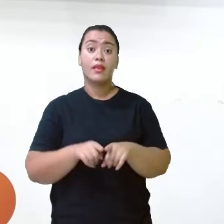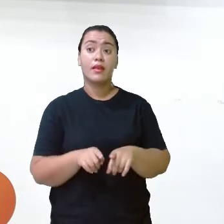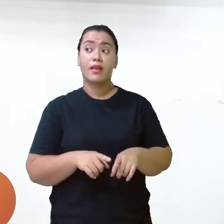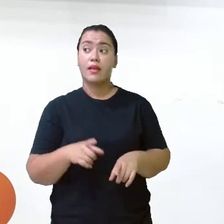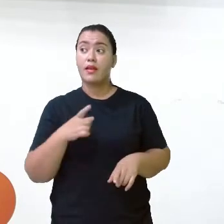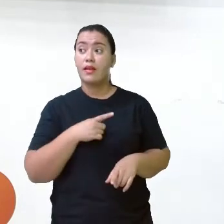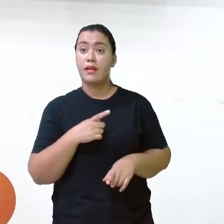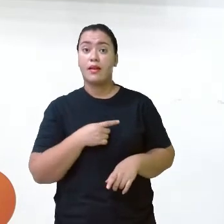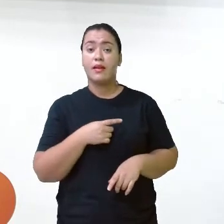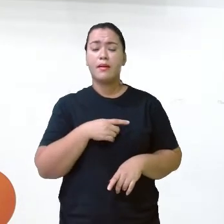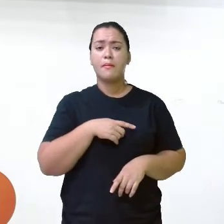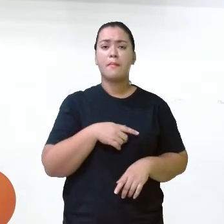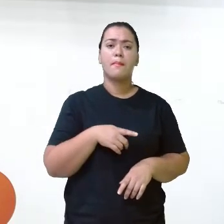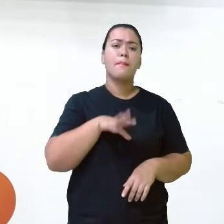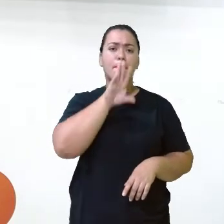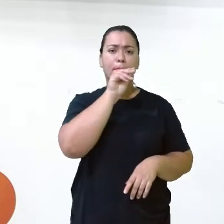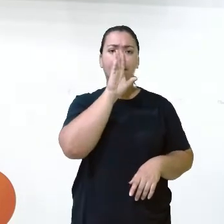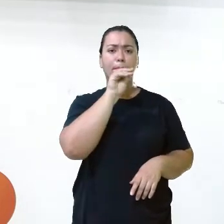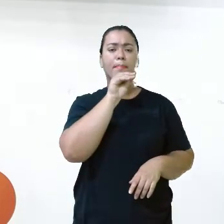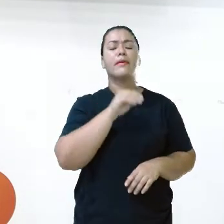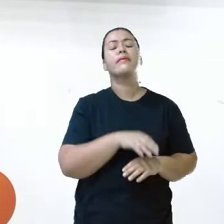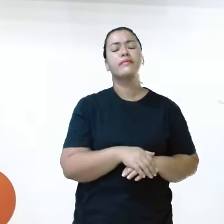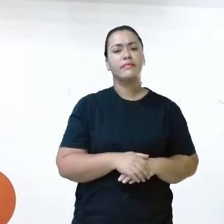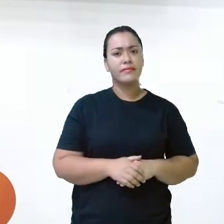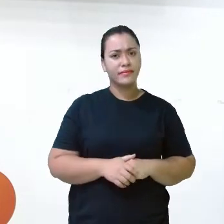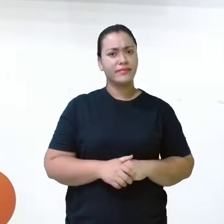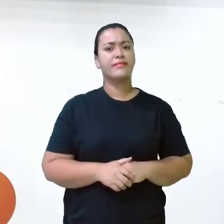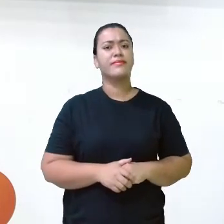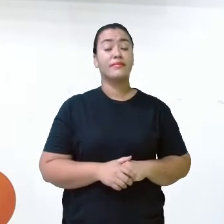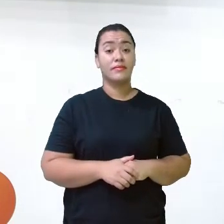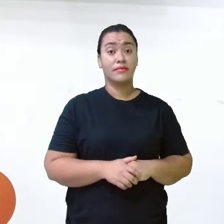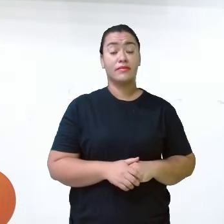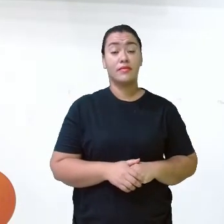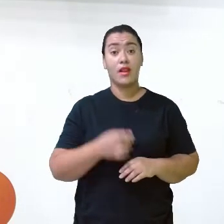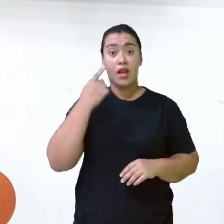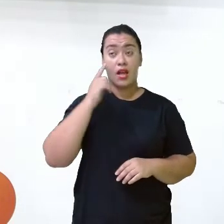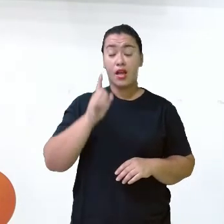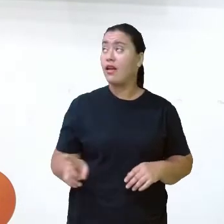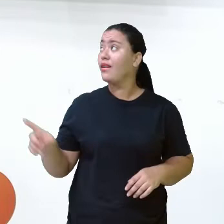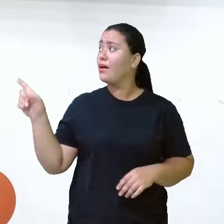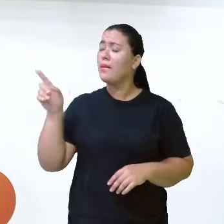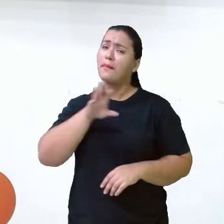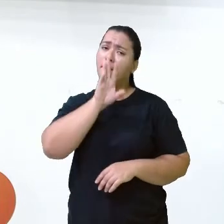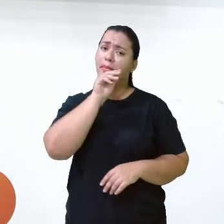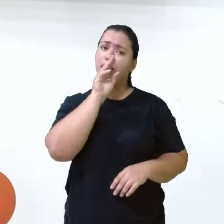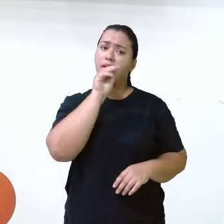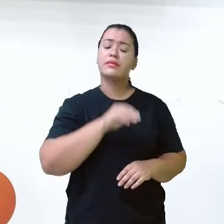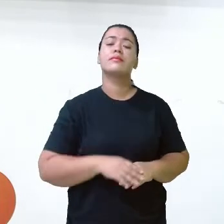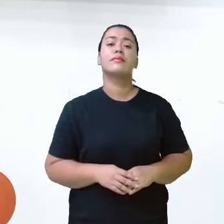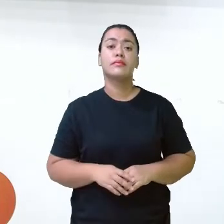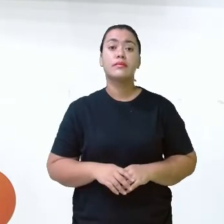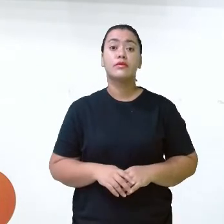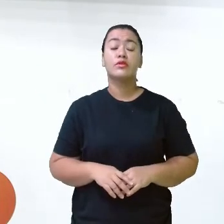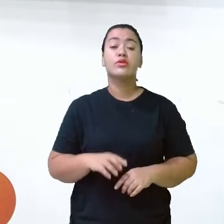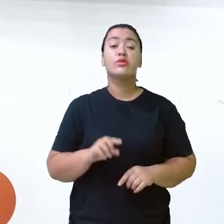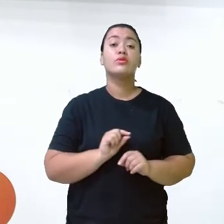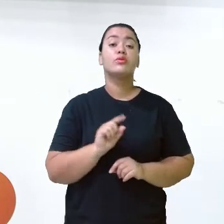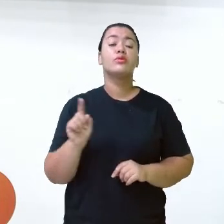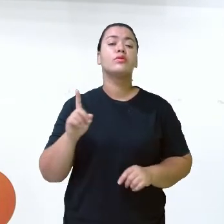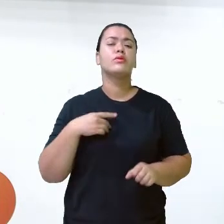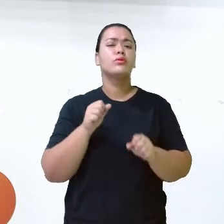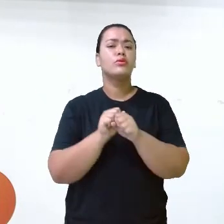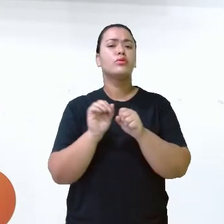o patinho. Olha só este patinho aí. A palavra, o substantivo